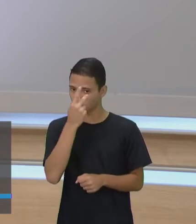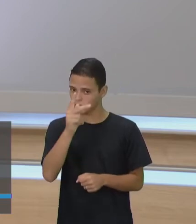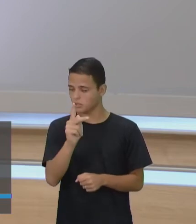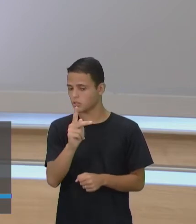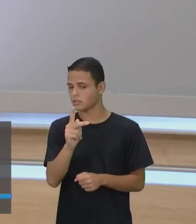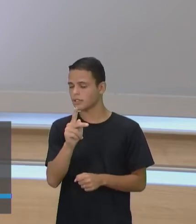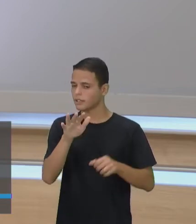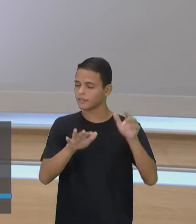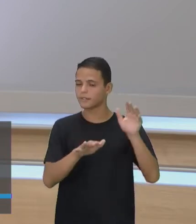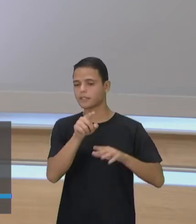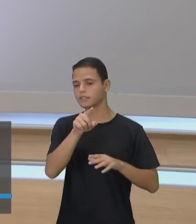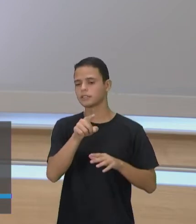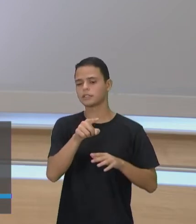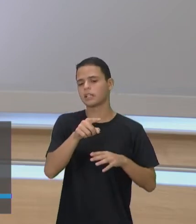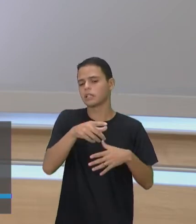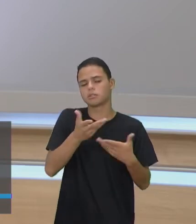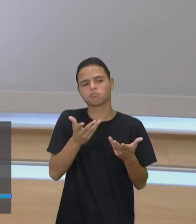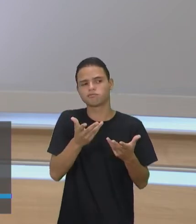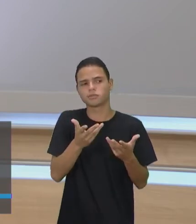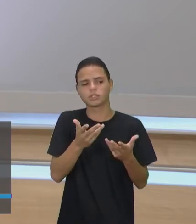você talvez não sinta